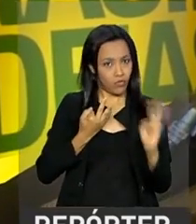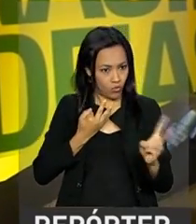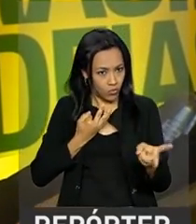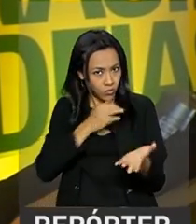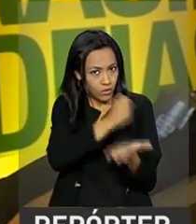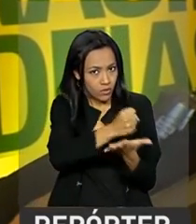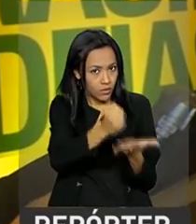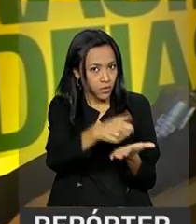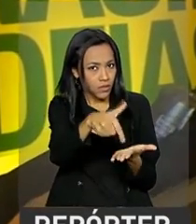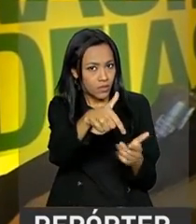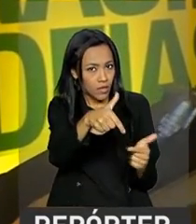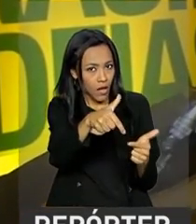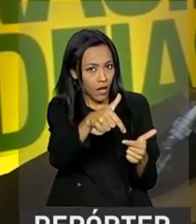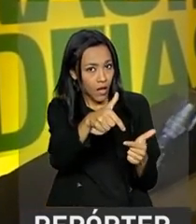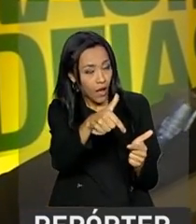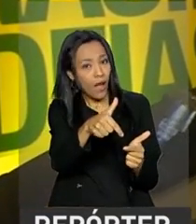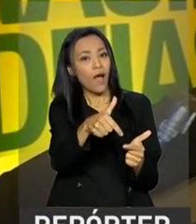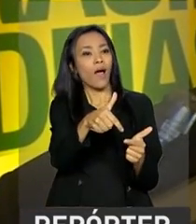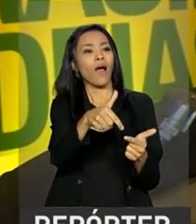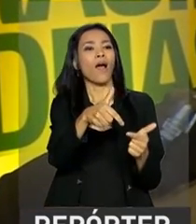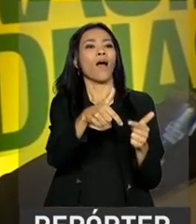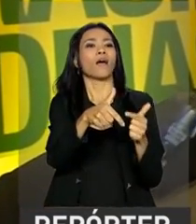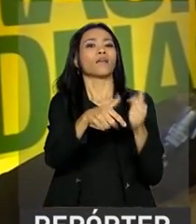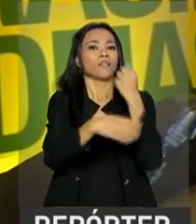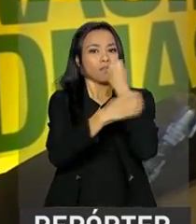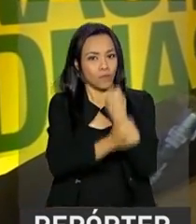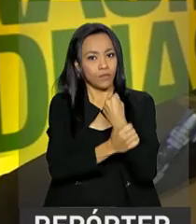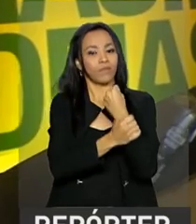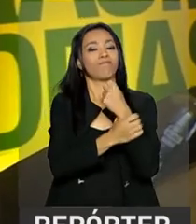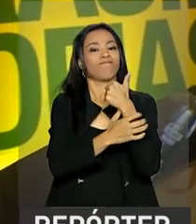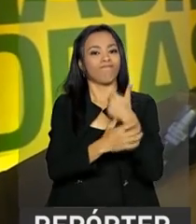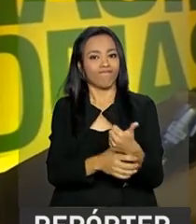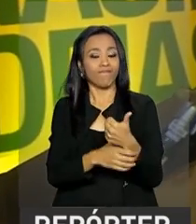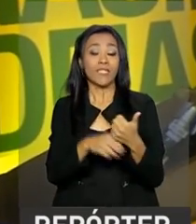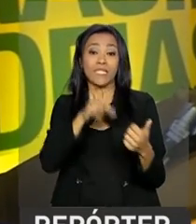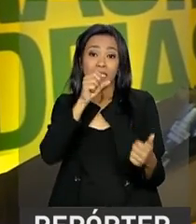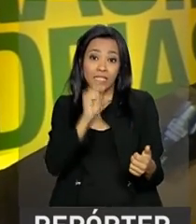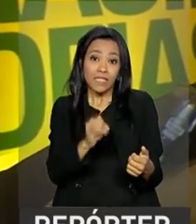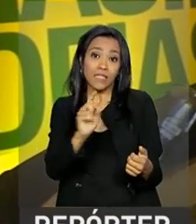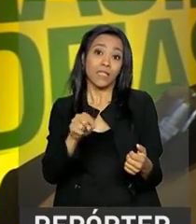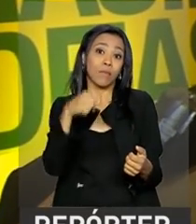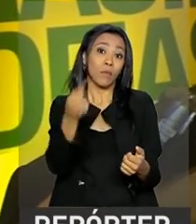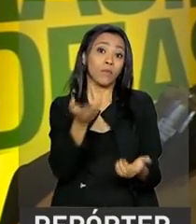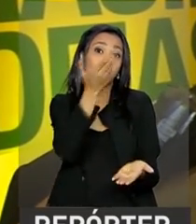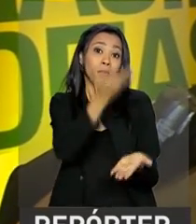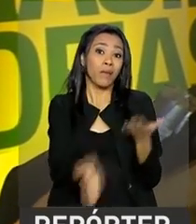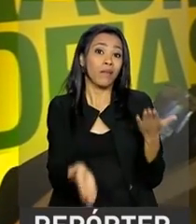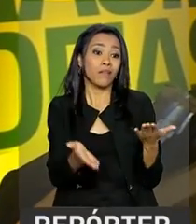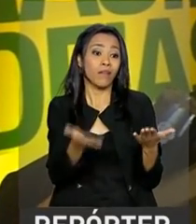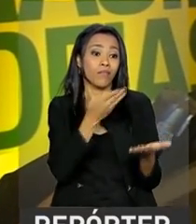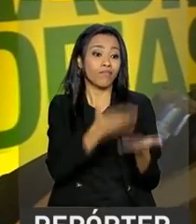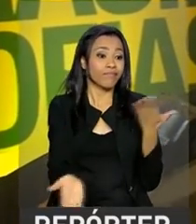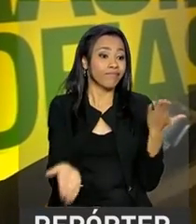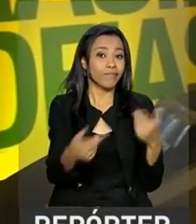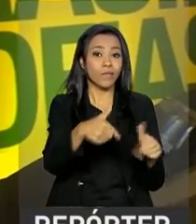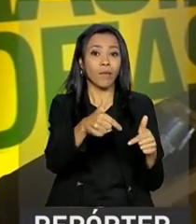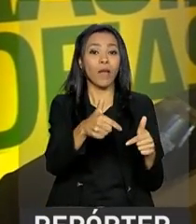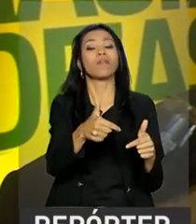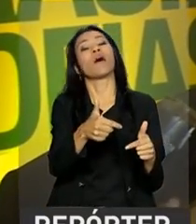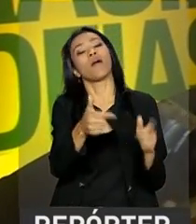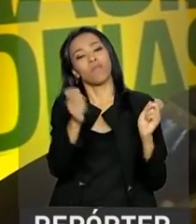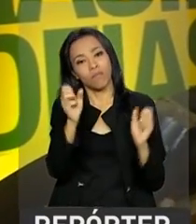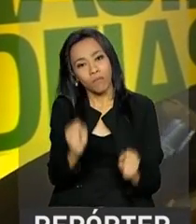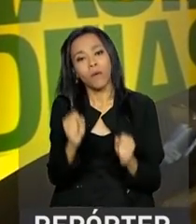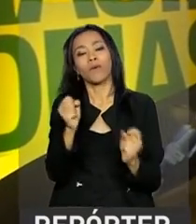até ela ter essa estrutura mais estável de emprego. E também, se ela depois perder esse emprego, ela tem que ter de volta